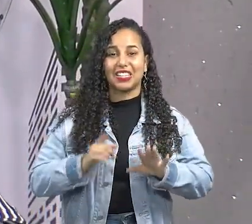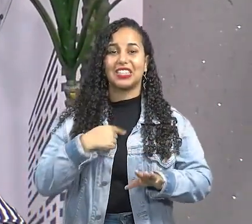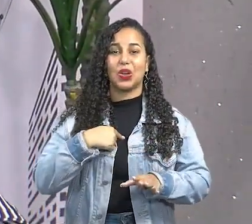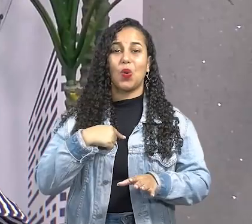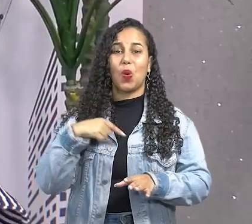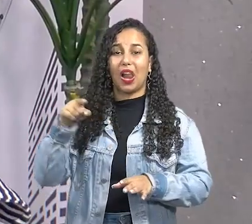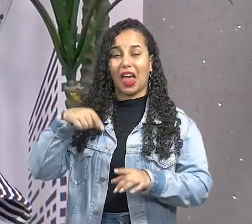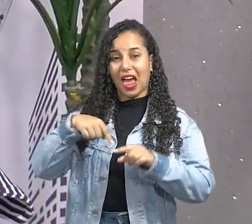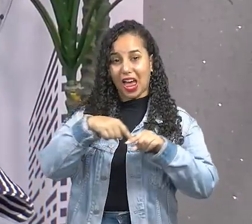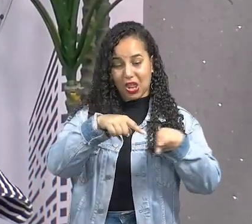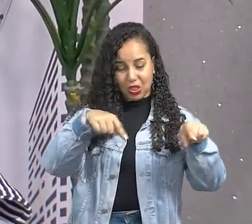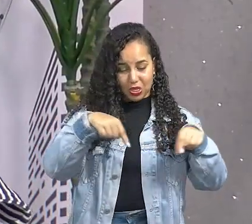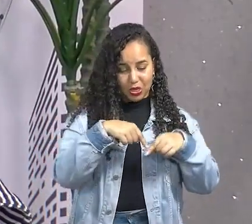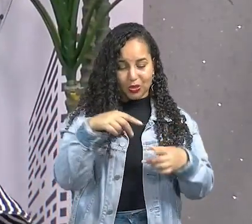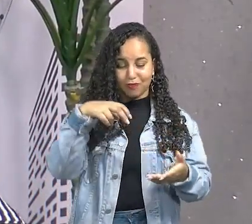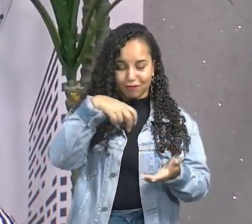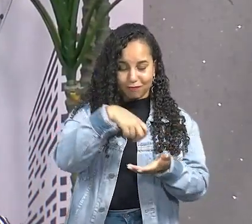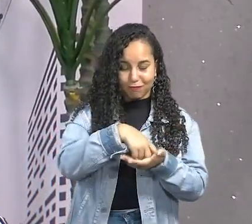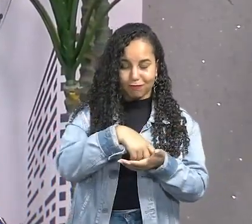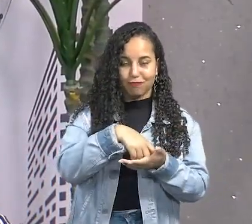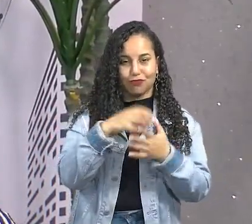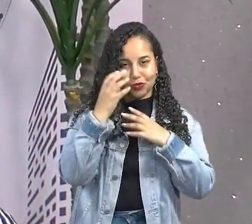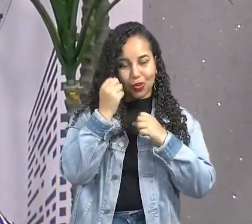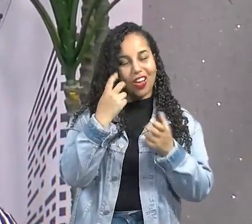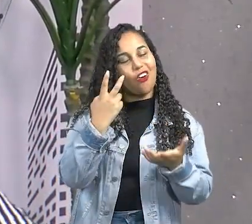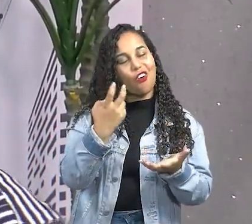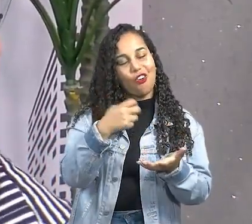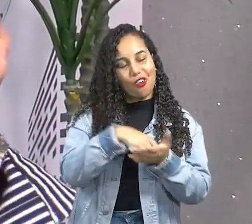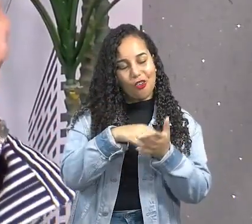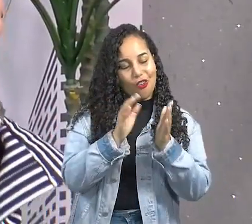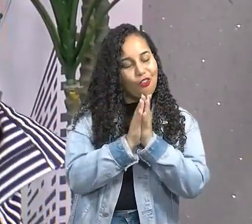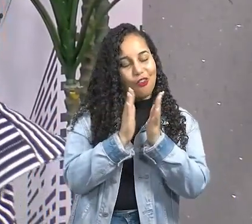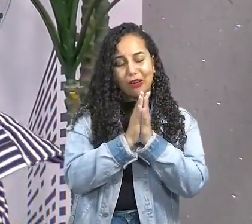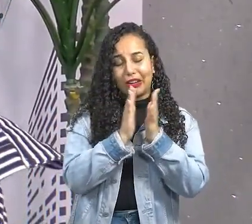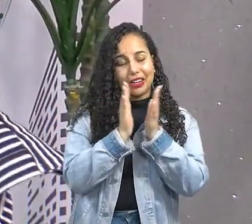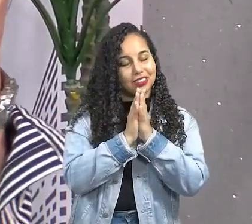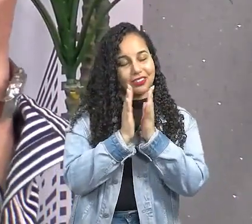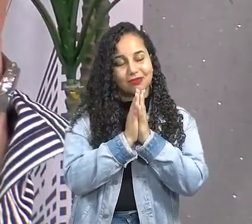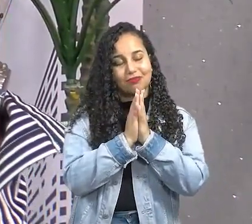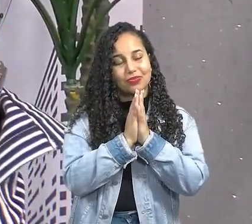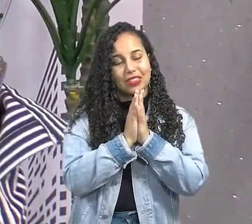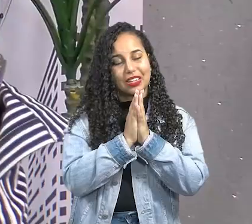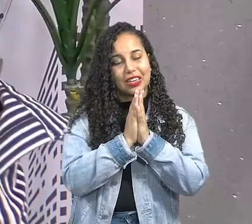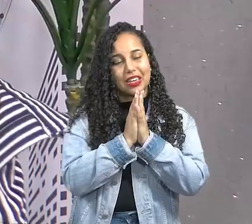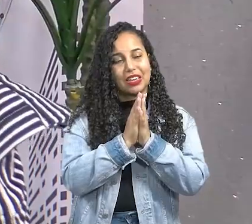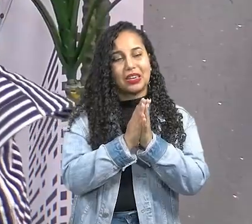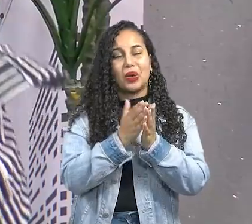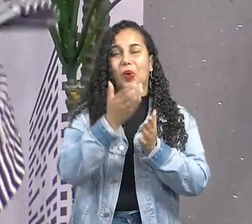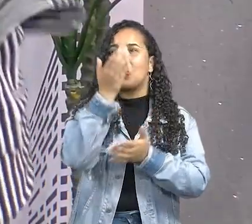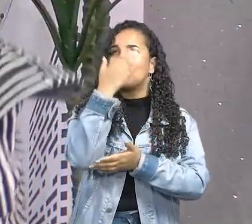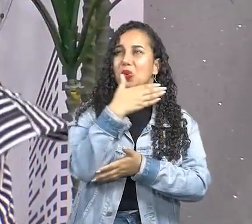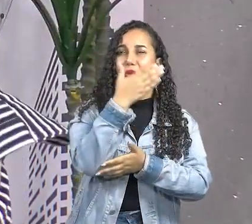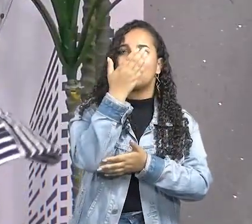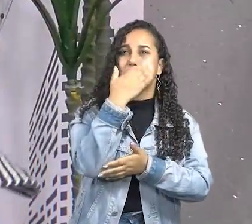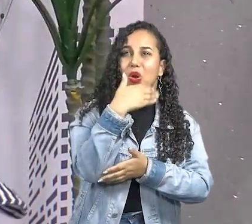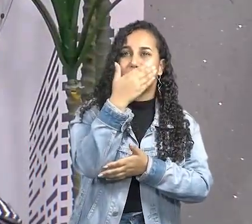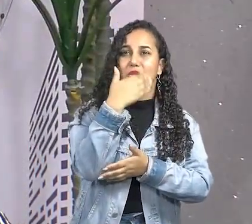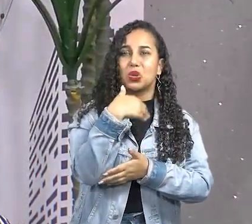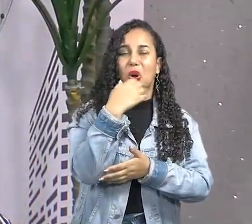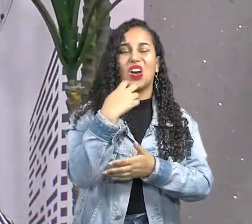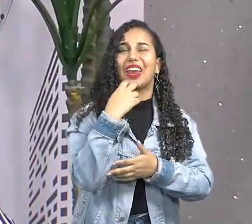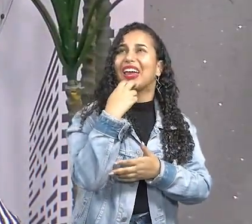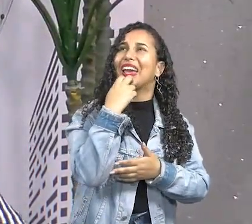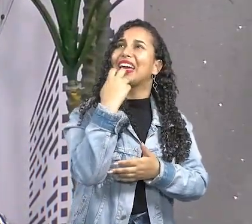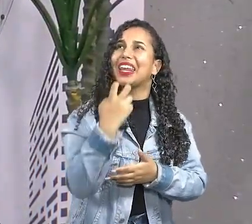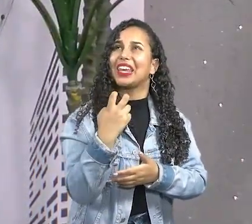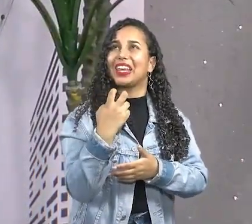Quantas vezes eu estou orando lá no meu quarto, nosso quarto, e de repente eu me exalto, de repente